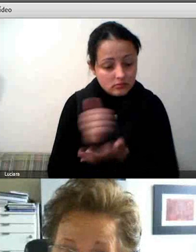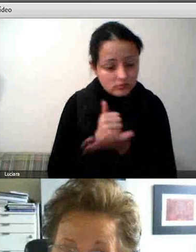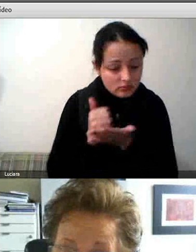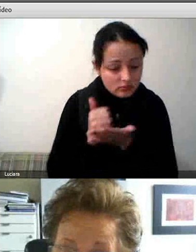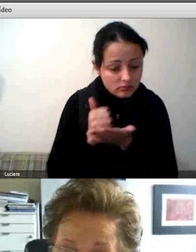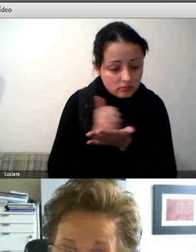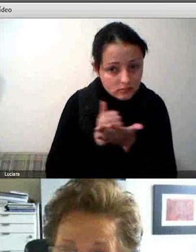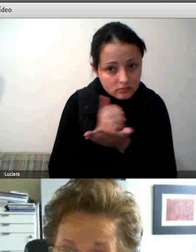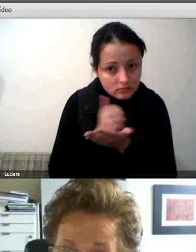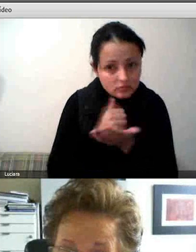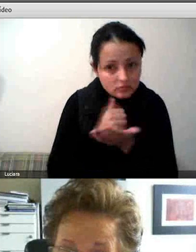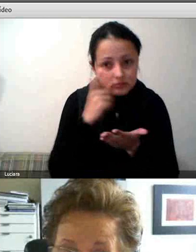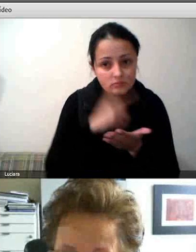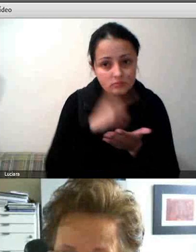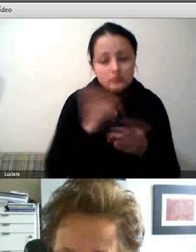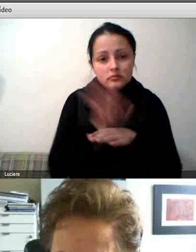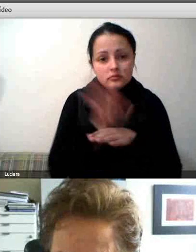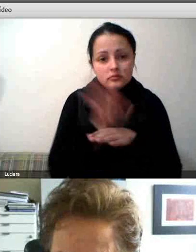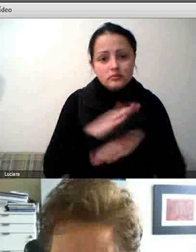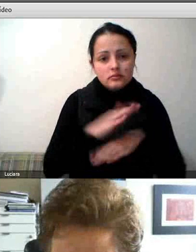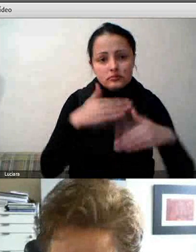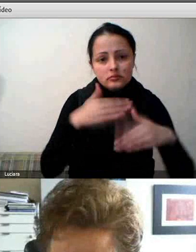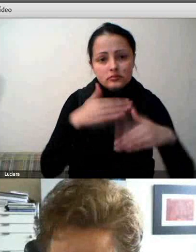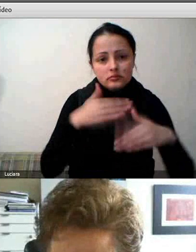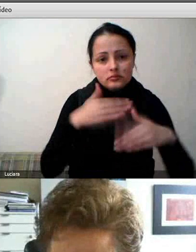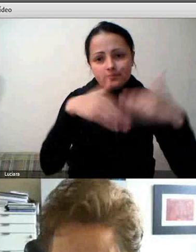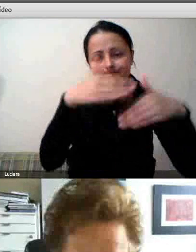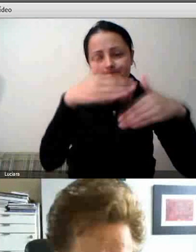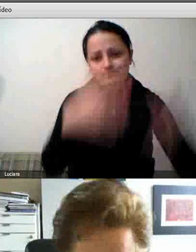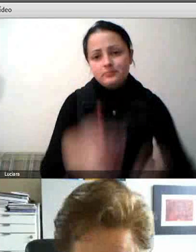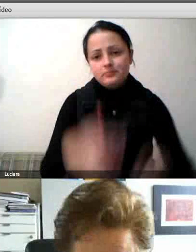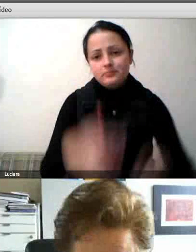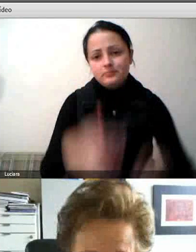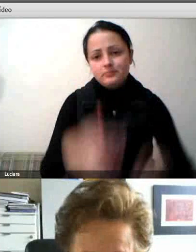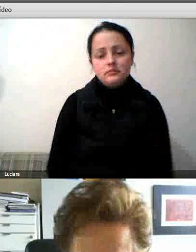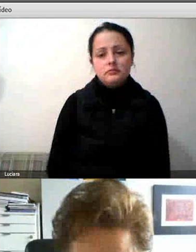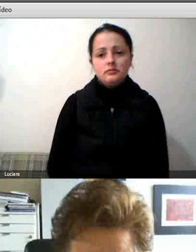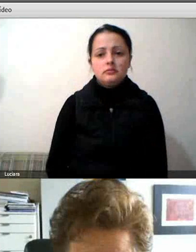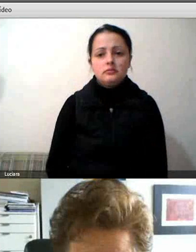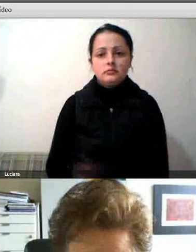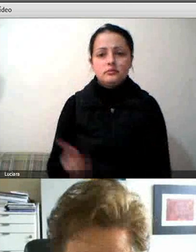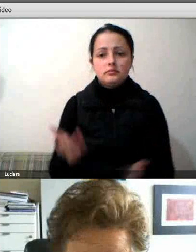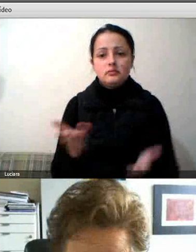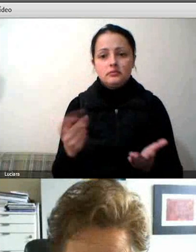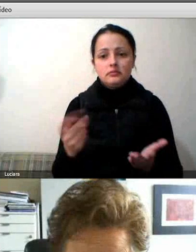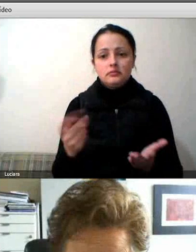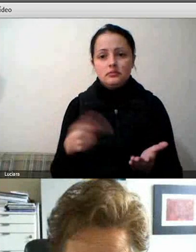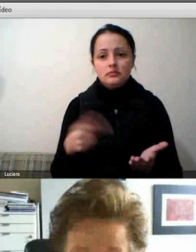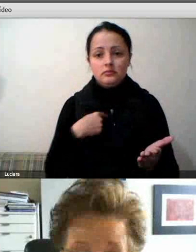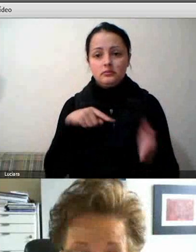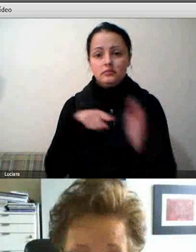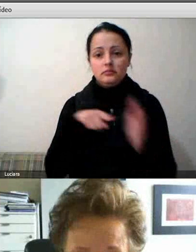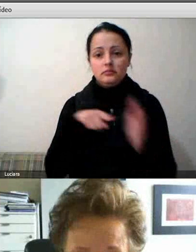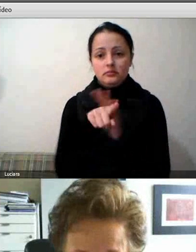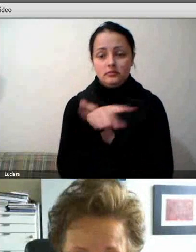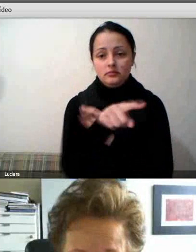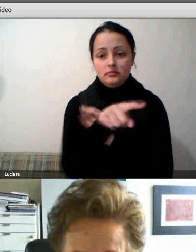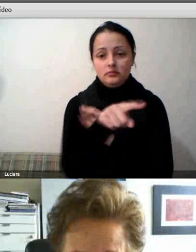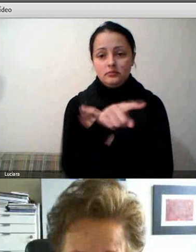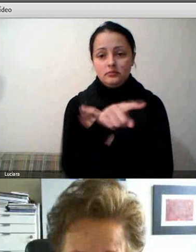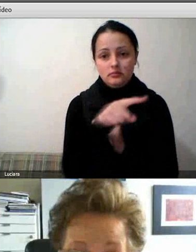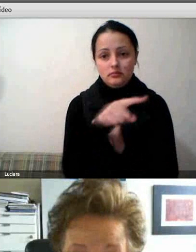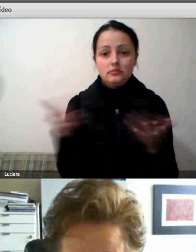aprender e saber. Se eu estou usando esse procedimento, se eu estou fazendo essa inovação pedagógica, é porque eu